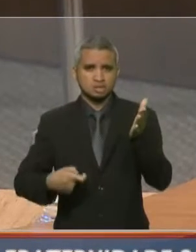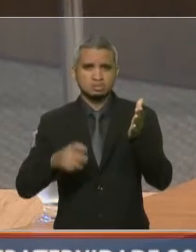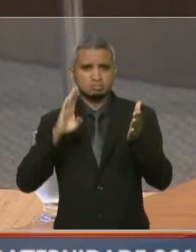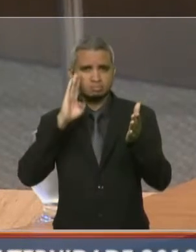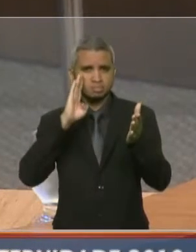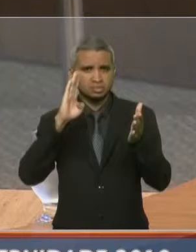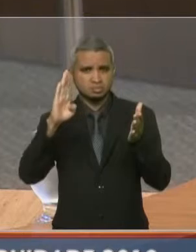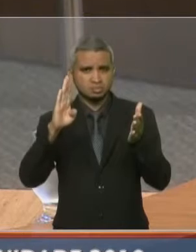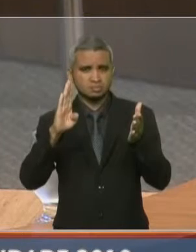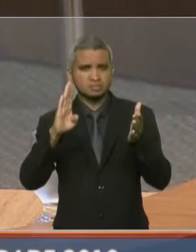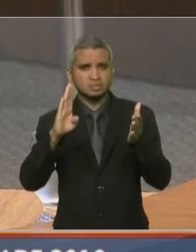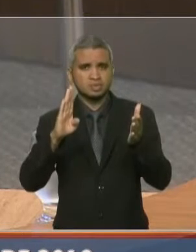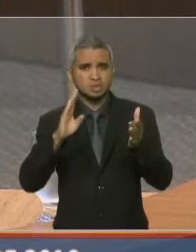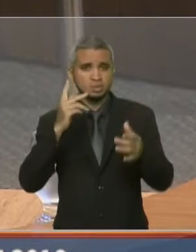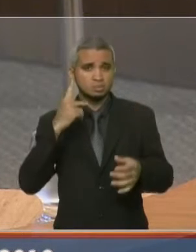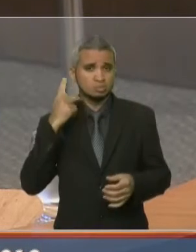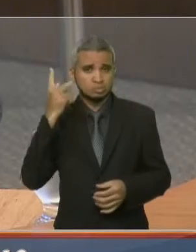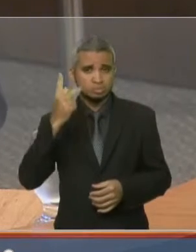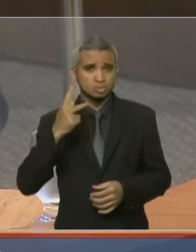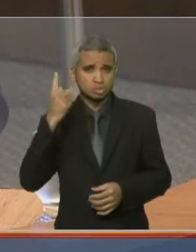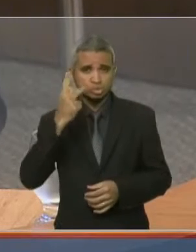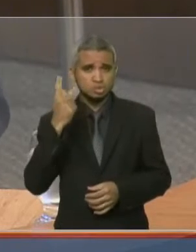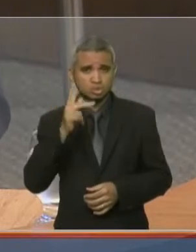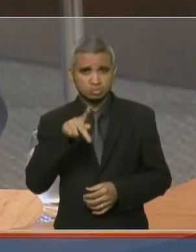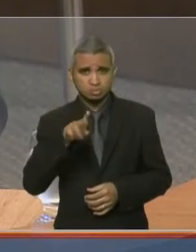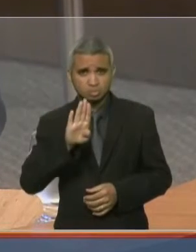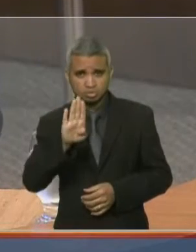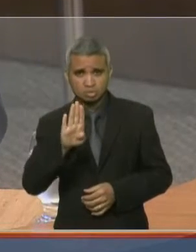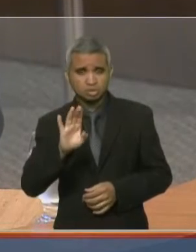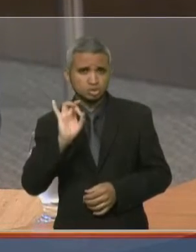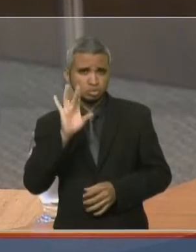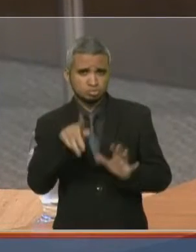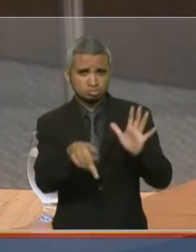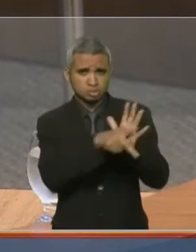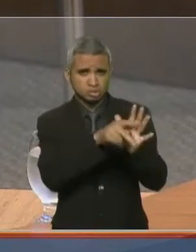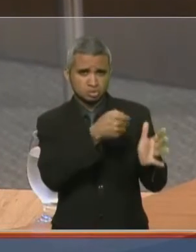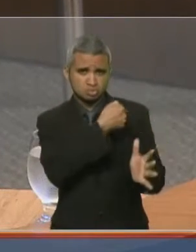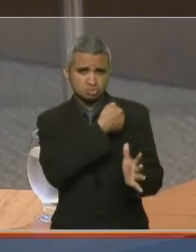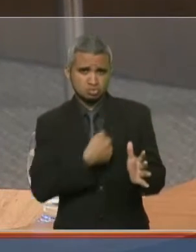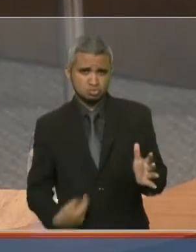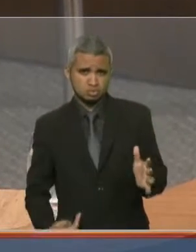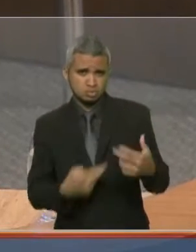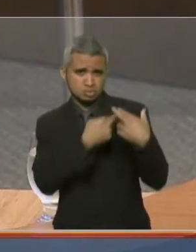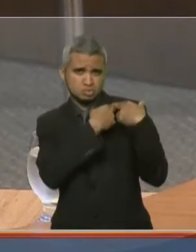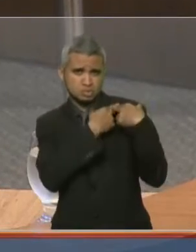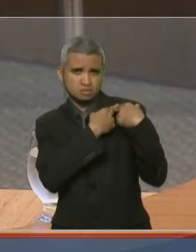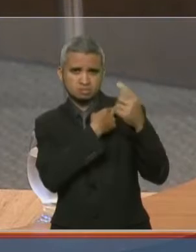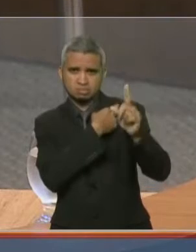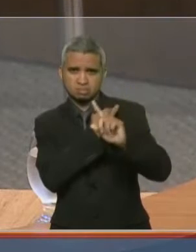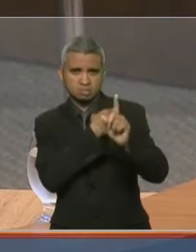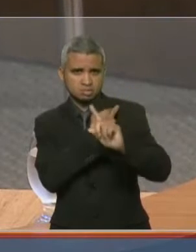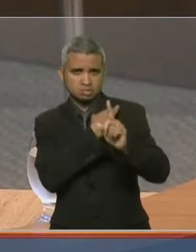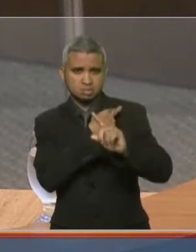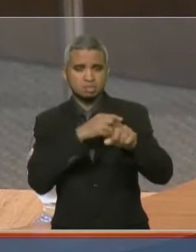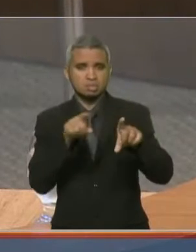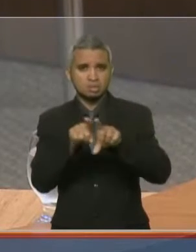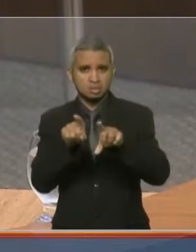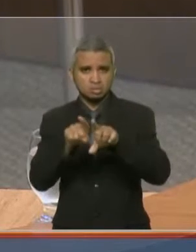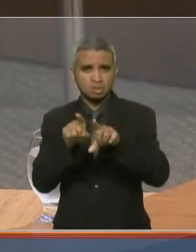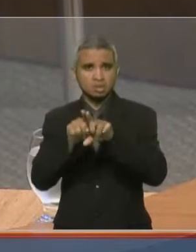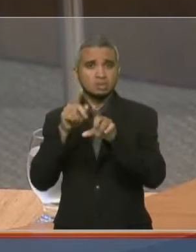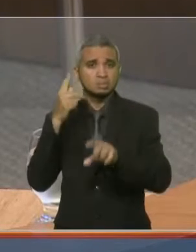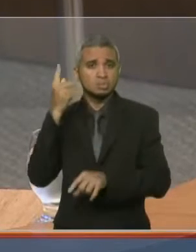governo. Política pública é a relação entre as instituições, entre os